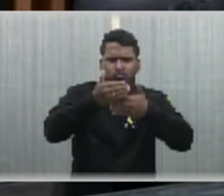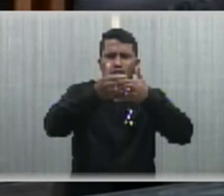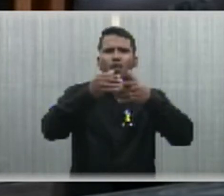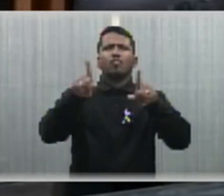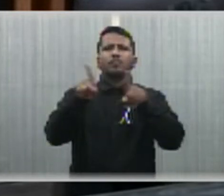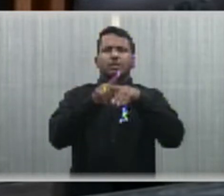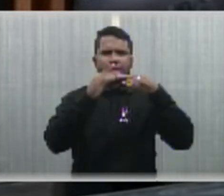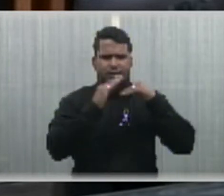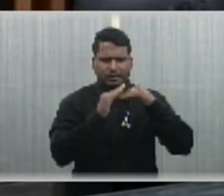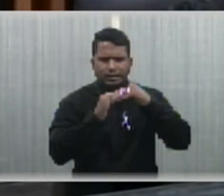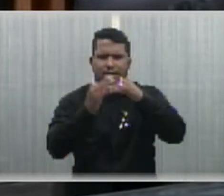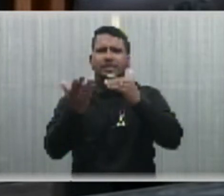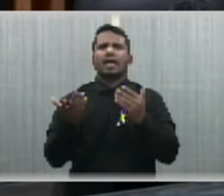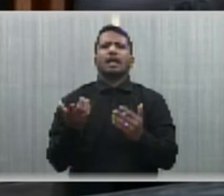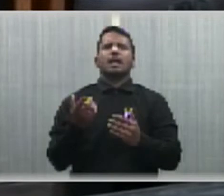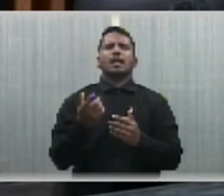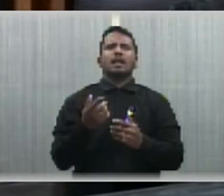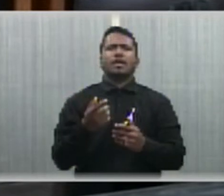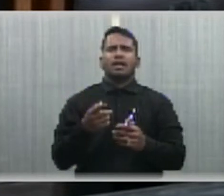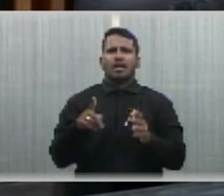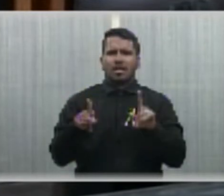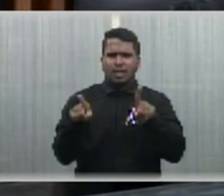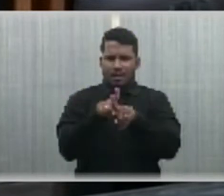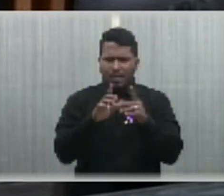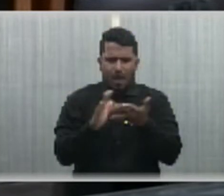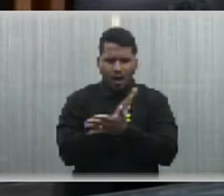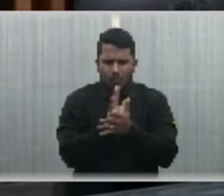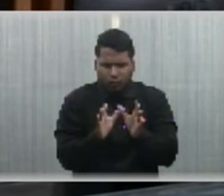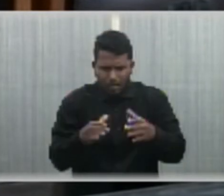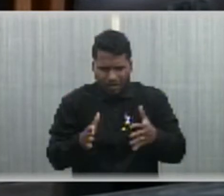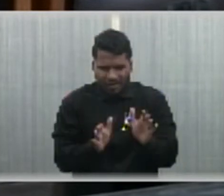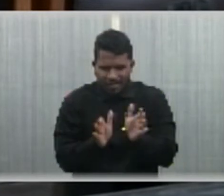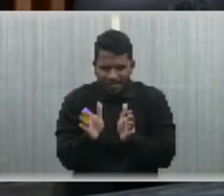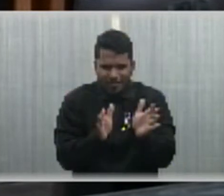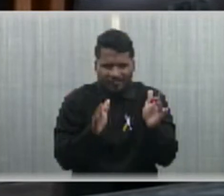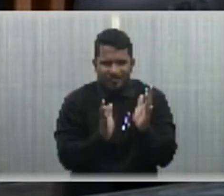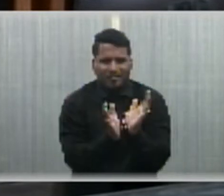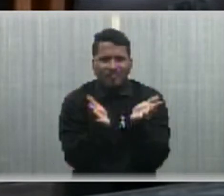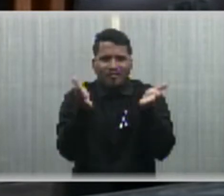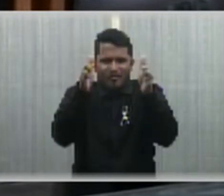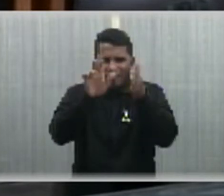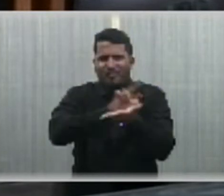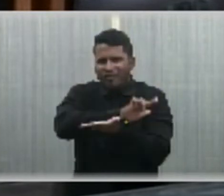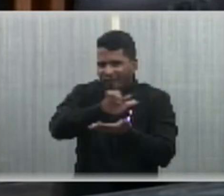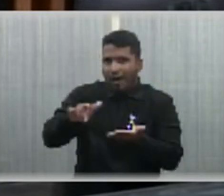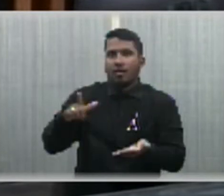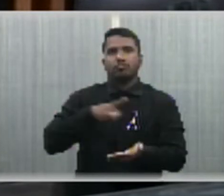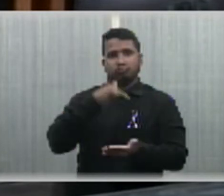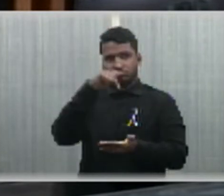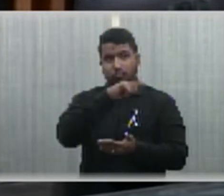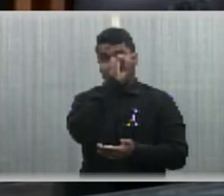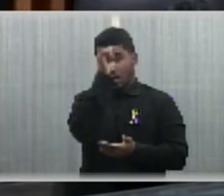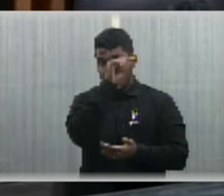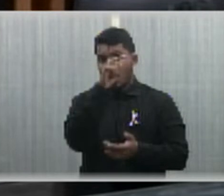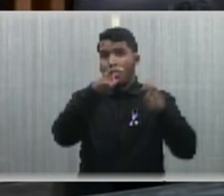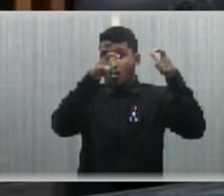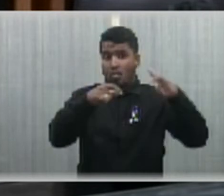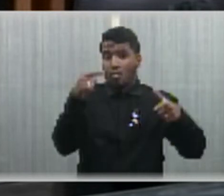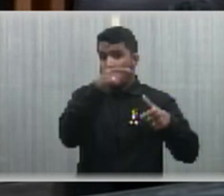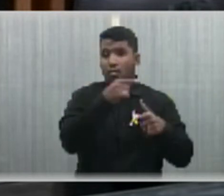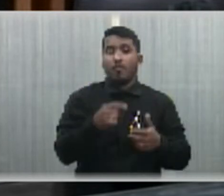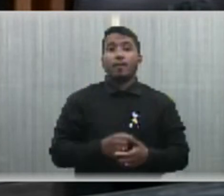além da produção do artesanato de qualidade diferenciado que nós temos no Piauí, é um